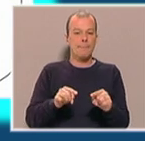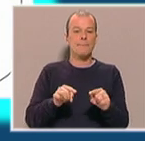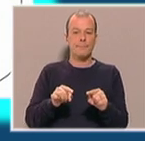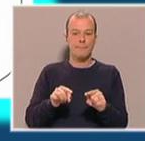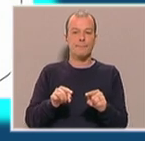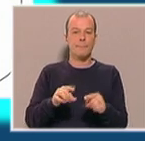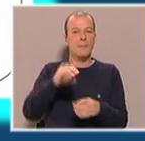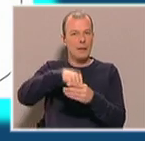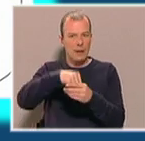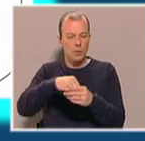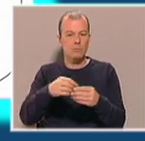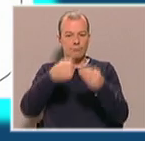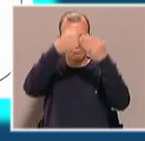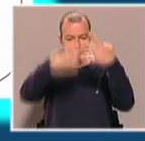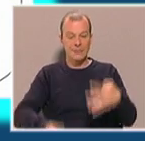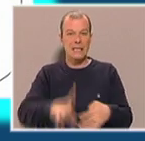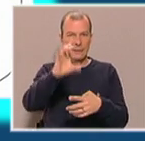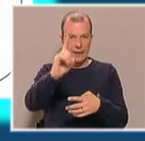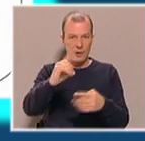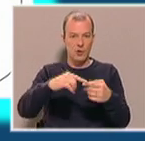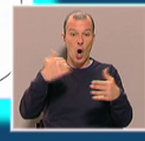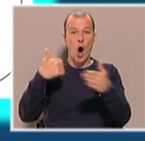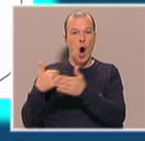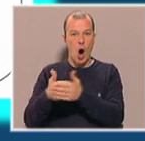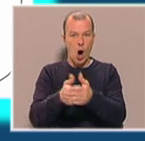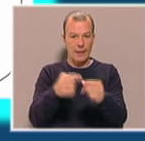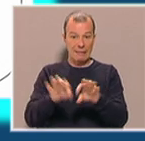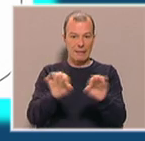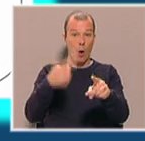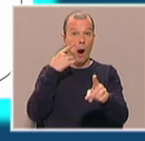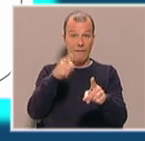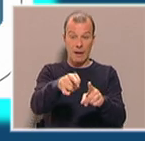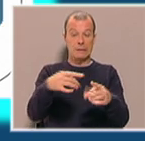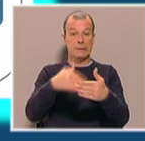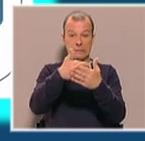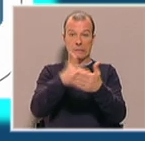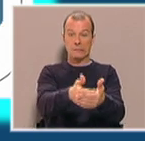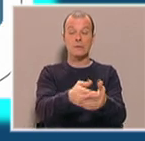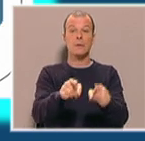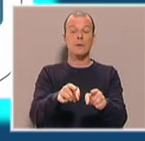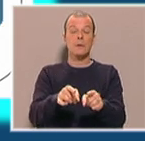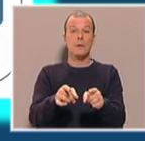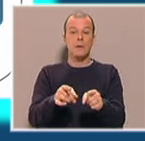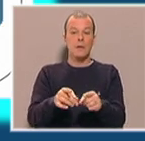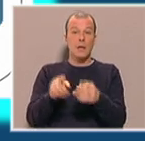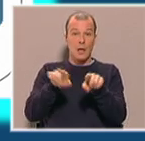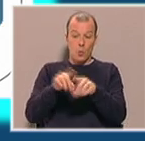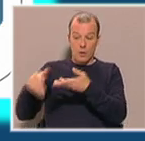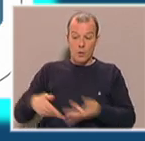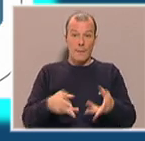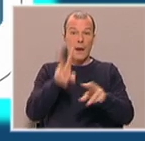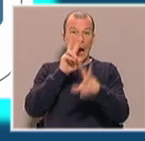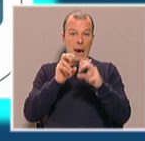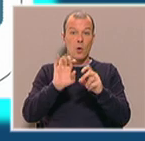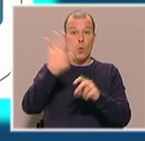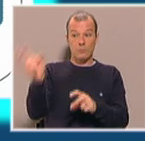incluem estas 6, nesta ordem que vocês aqui veem, como eu já referi, que é, digamos assim, o caminho que o ar faz